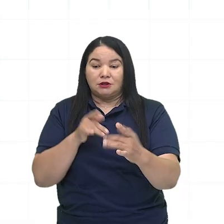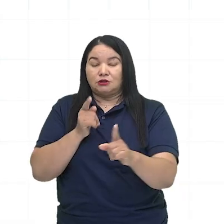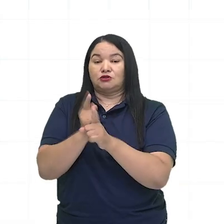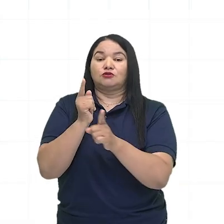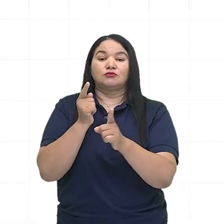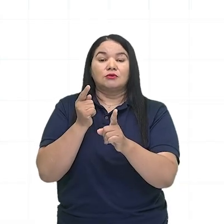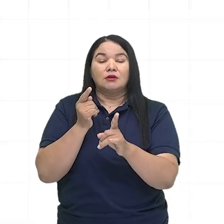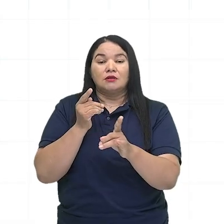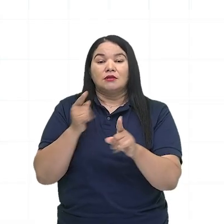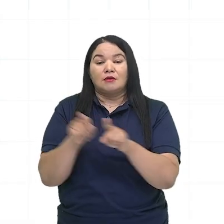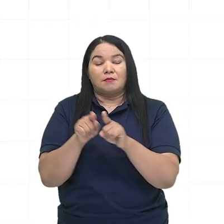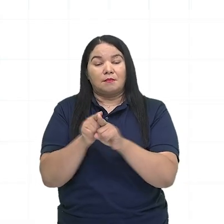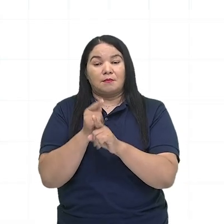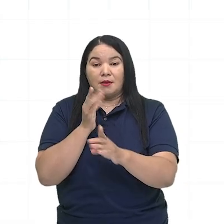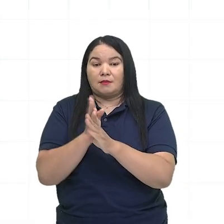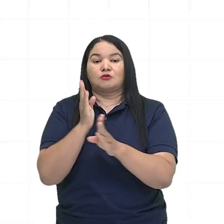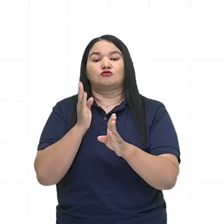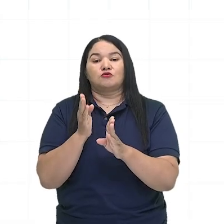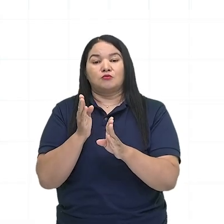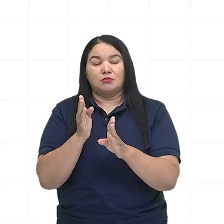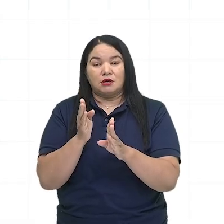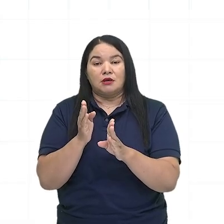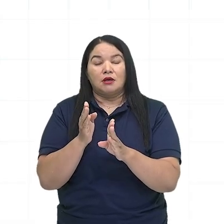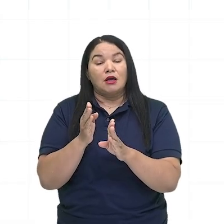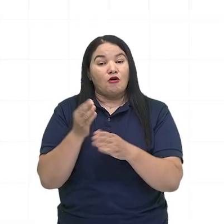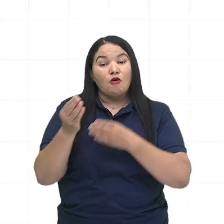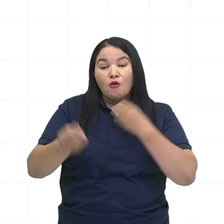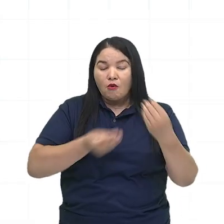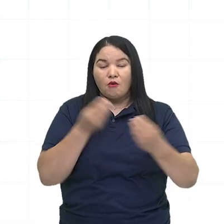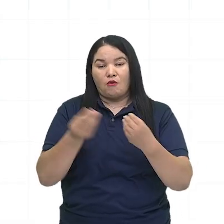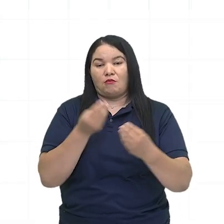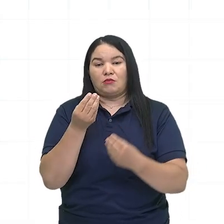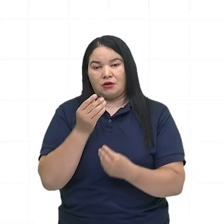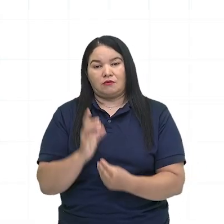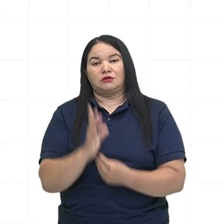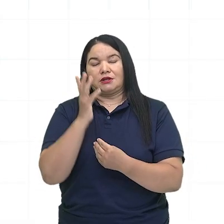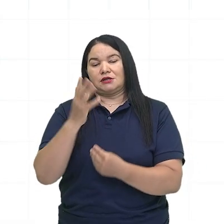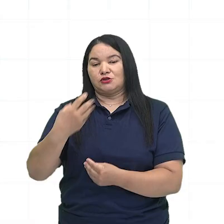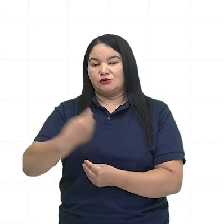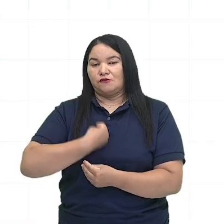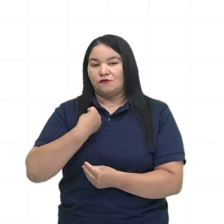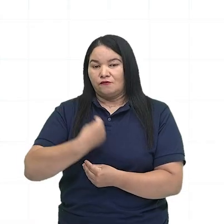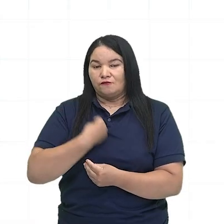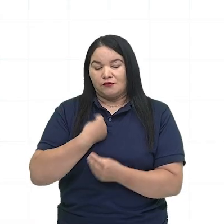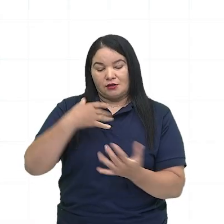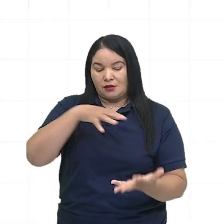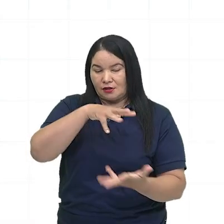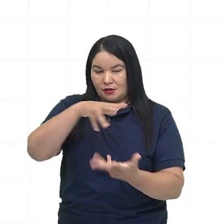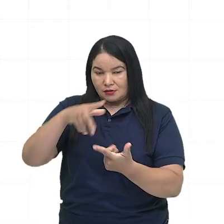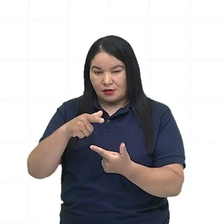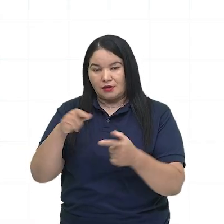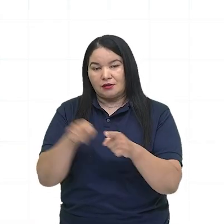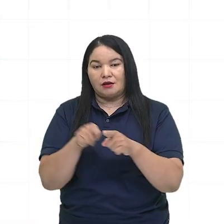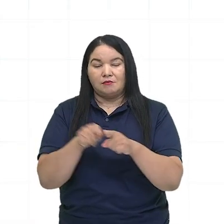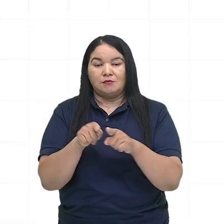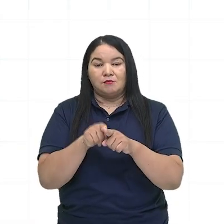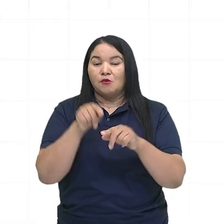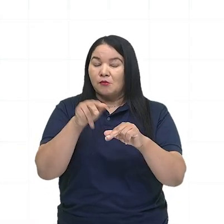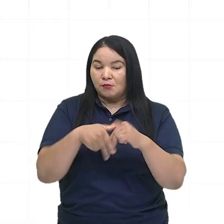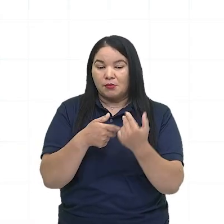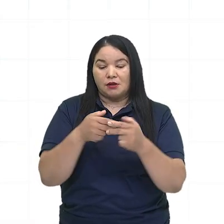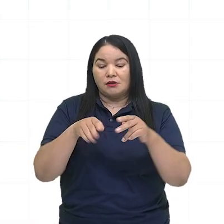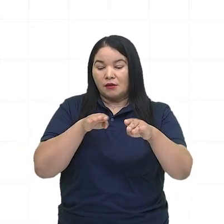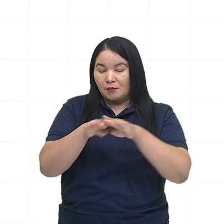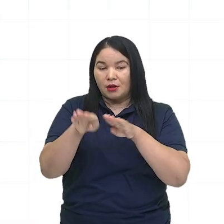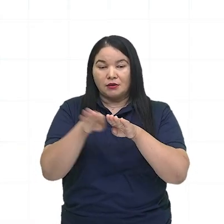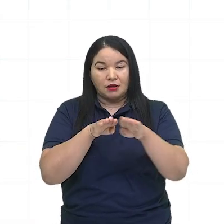então, compreender, né, como que pode ocorrer a vida na Terra com essa movimentação das placas